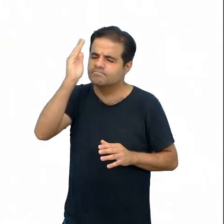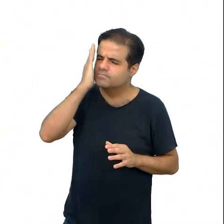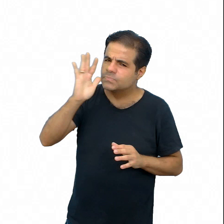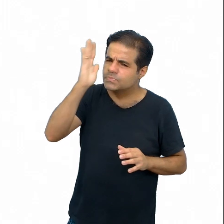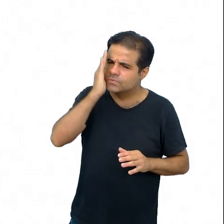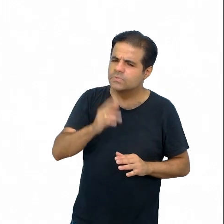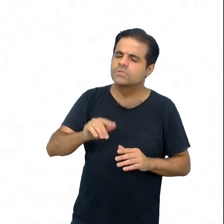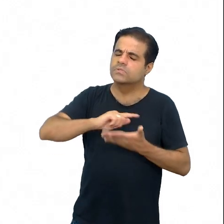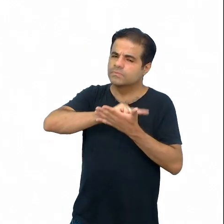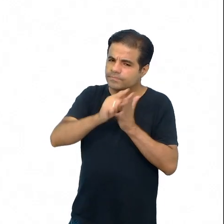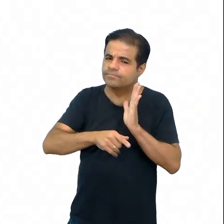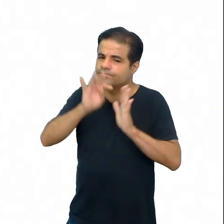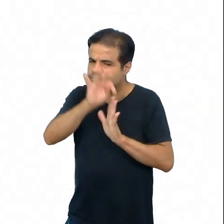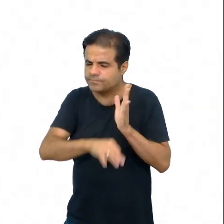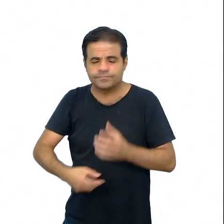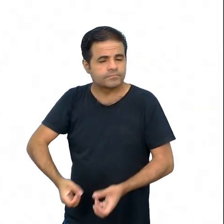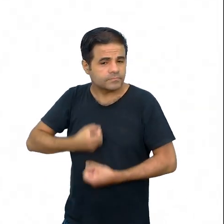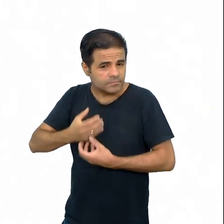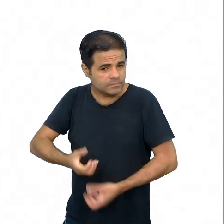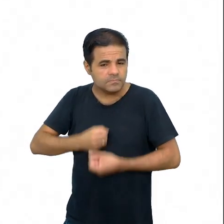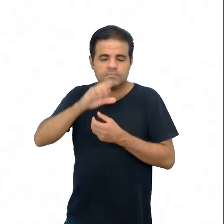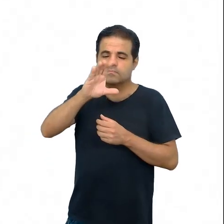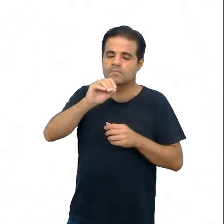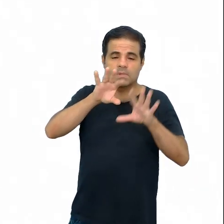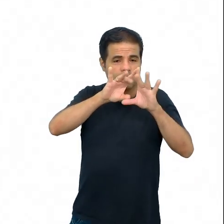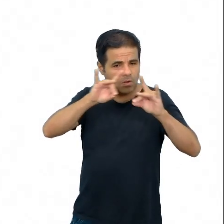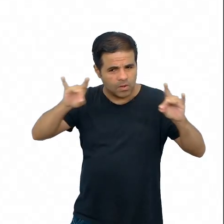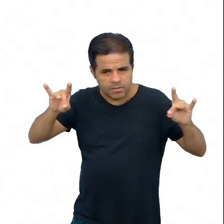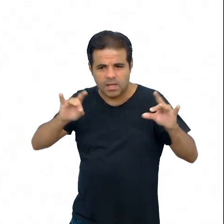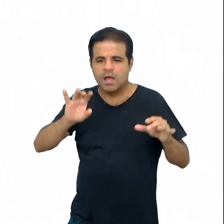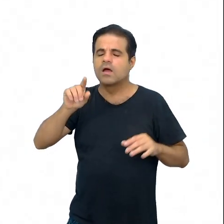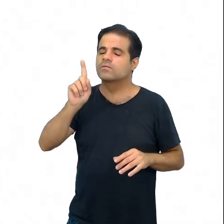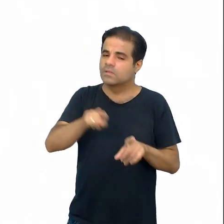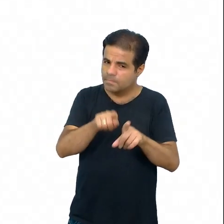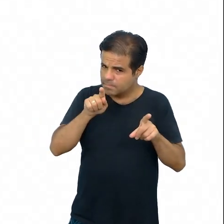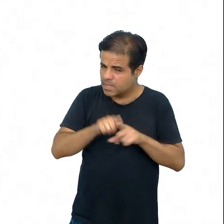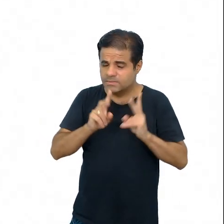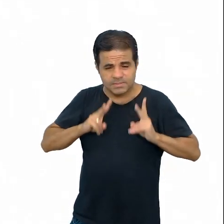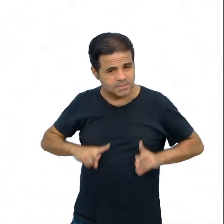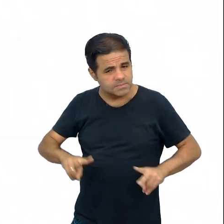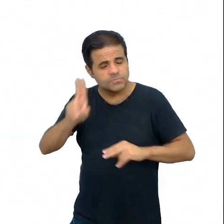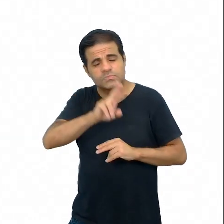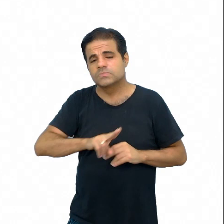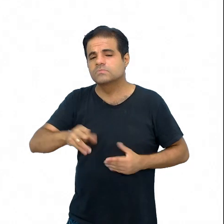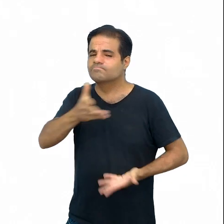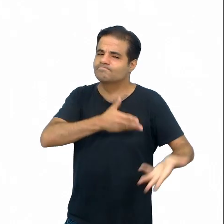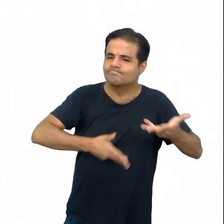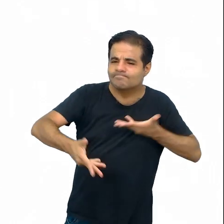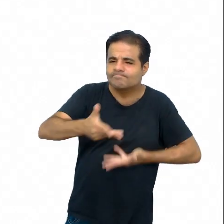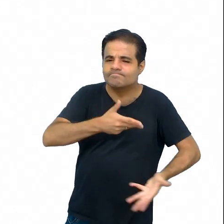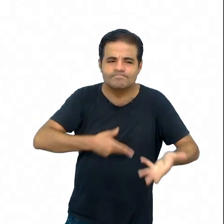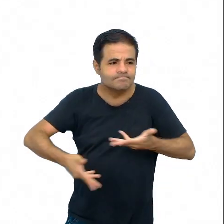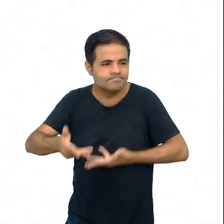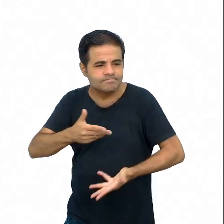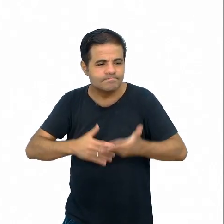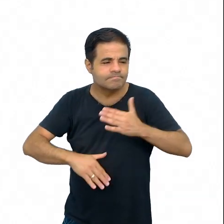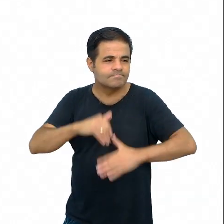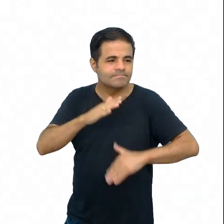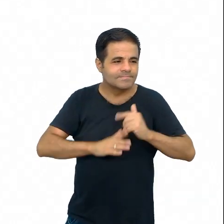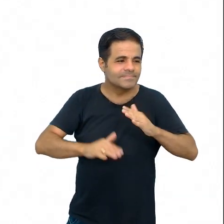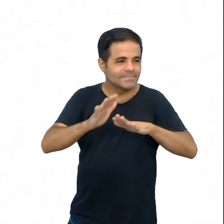o gênero textual oral, poema de cordel, mais adiante, sempre por meio dessa leitura compartilhada em voz